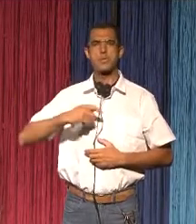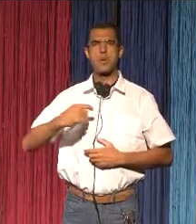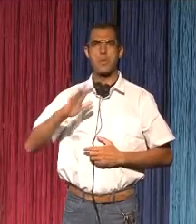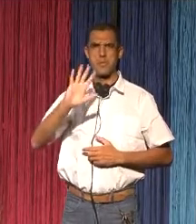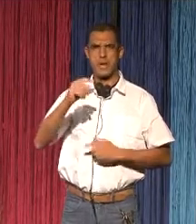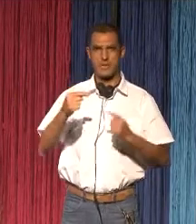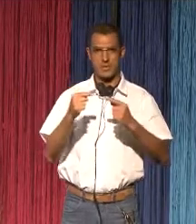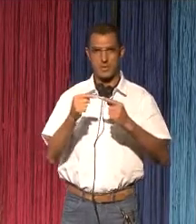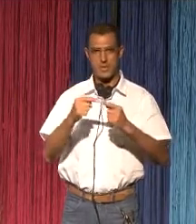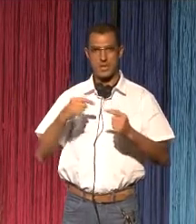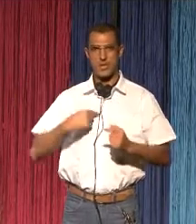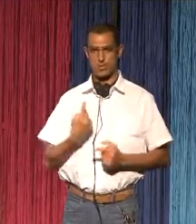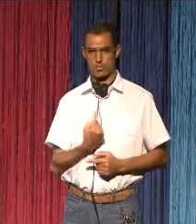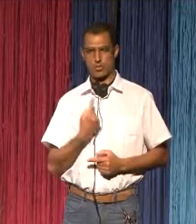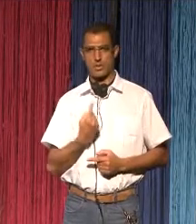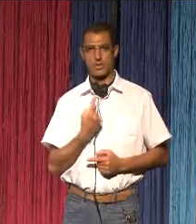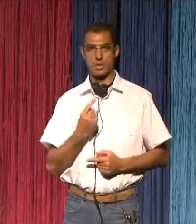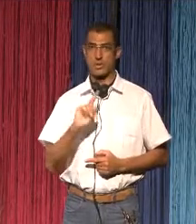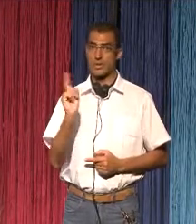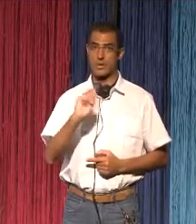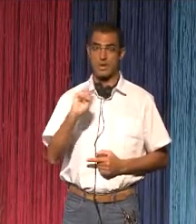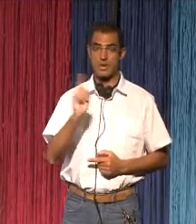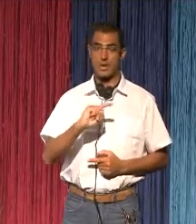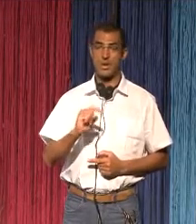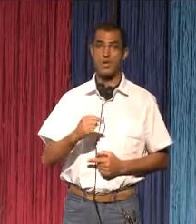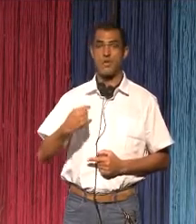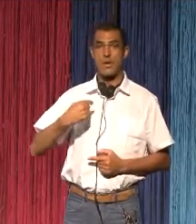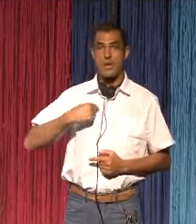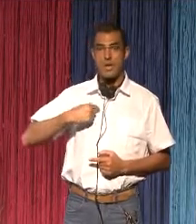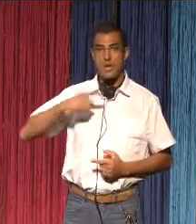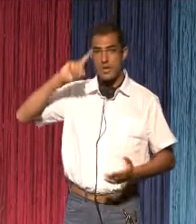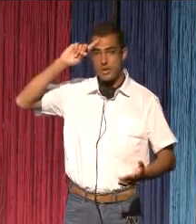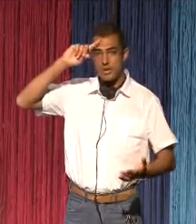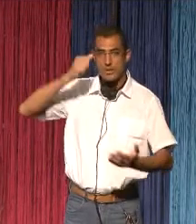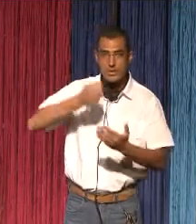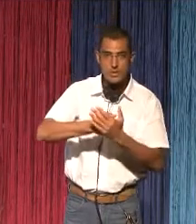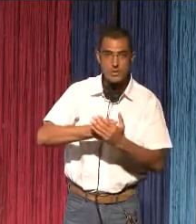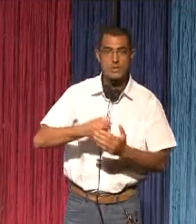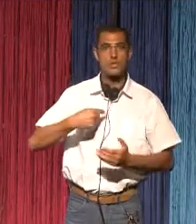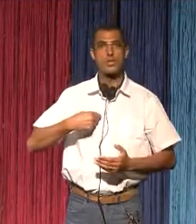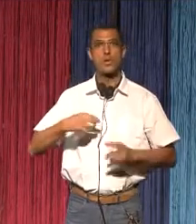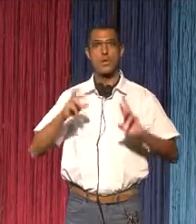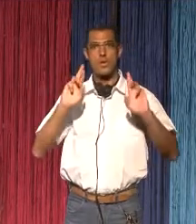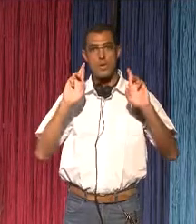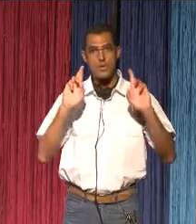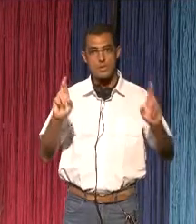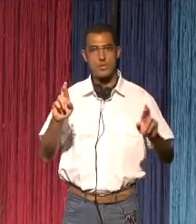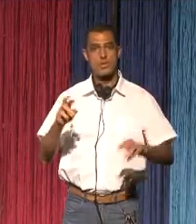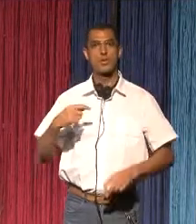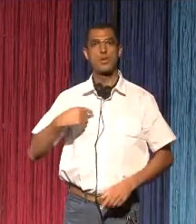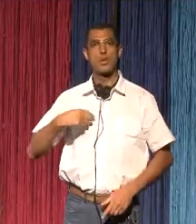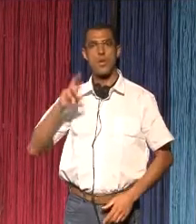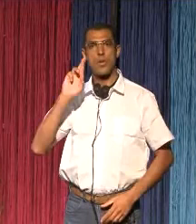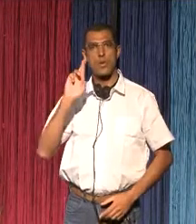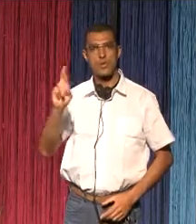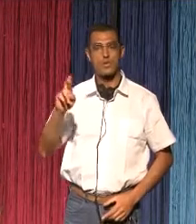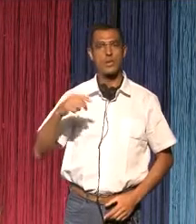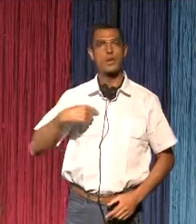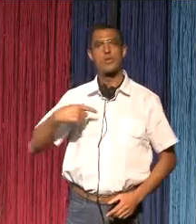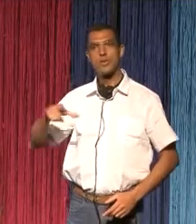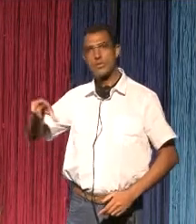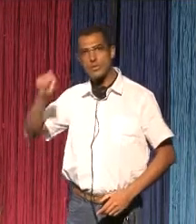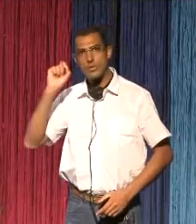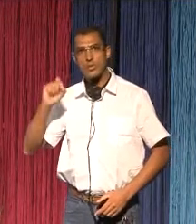independente de. Ser autônomo é tornar-se autodependente, responsável por suas ações, por suas escolhas, por sua